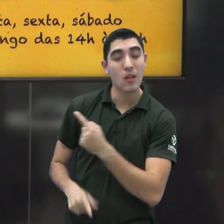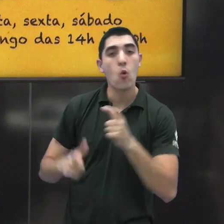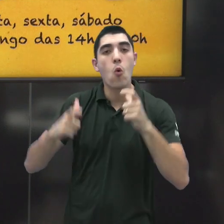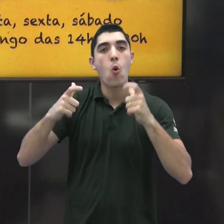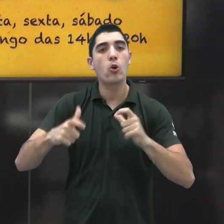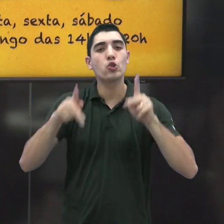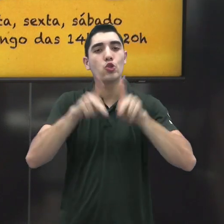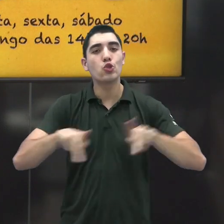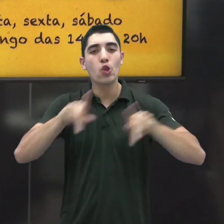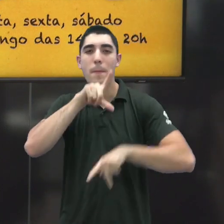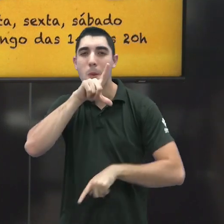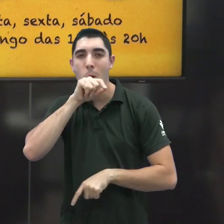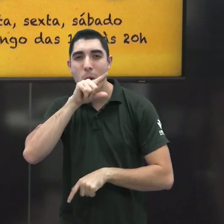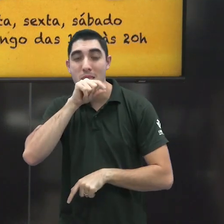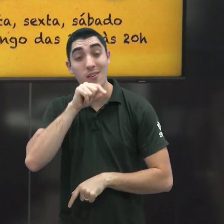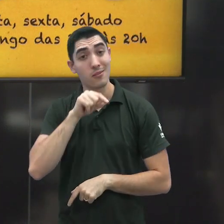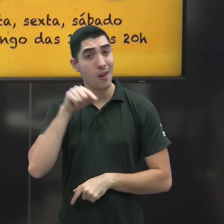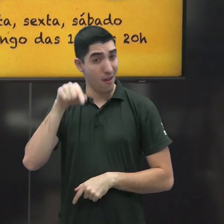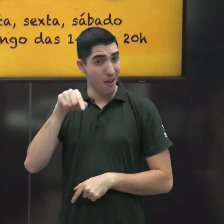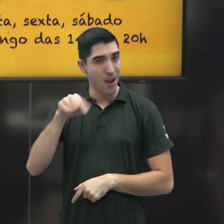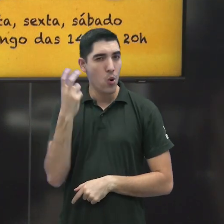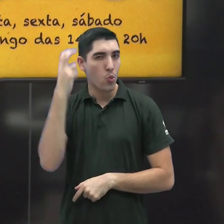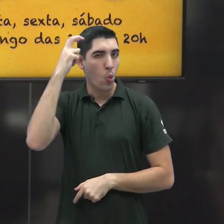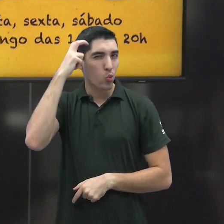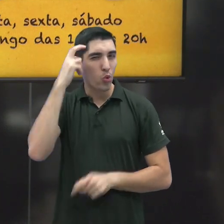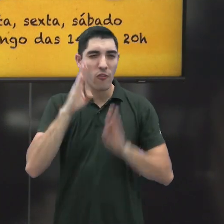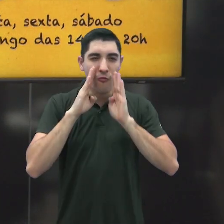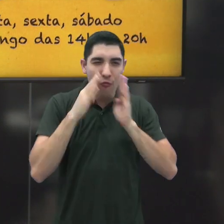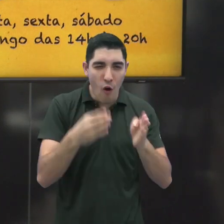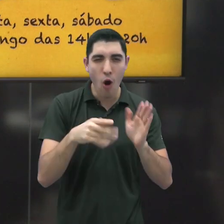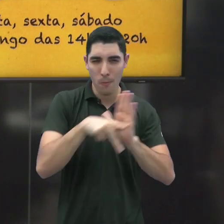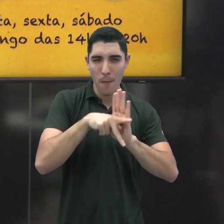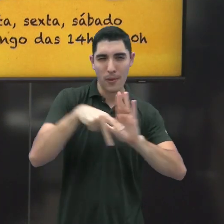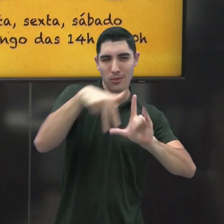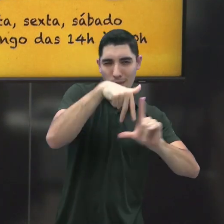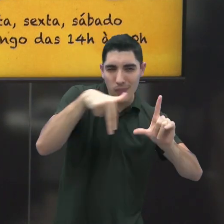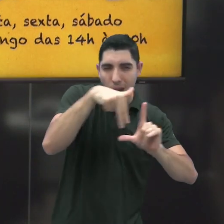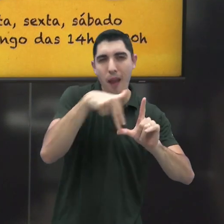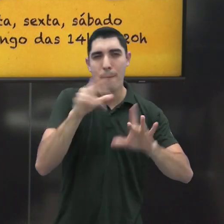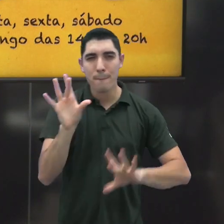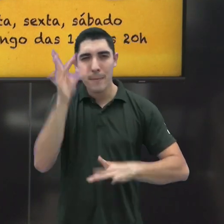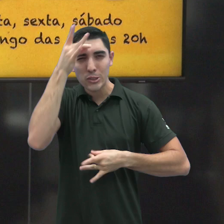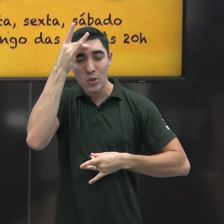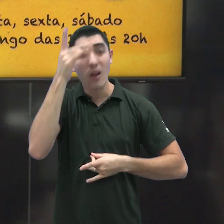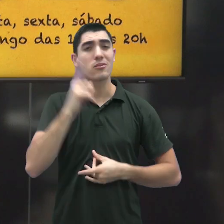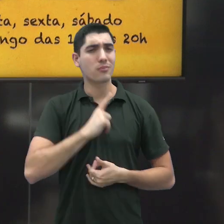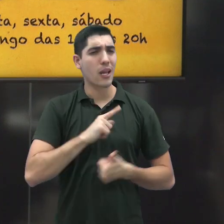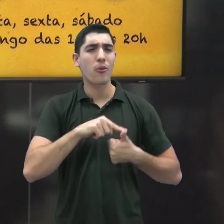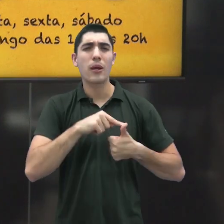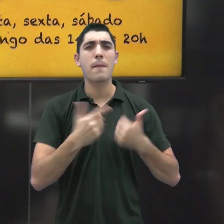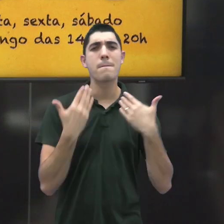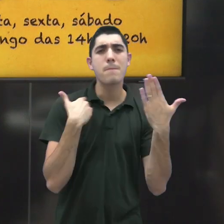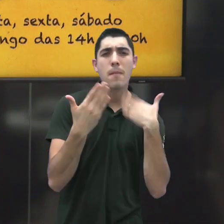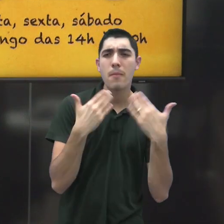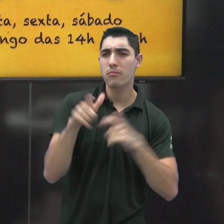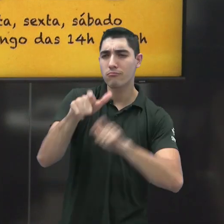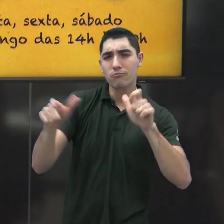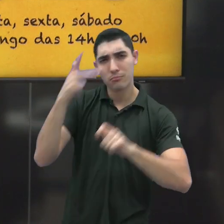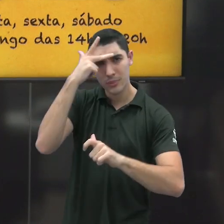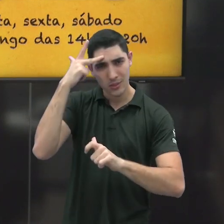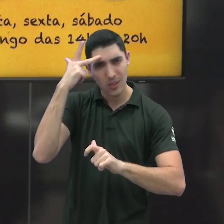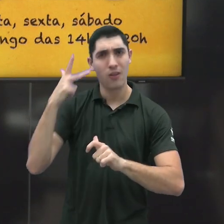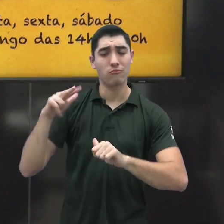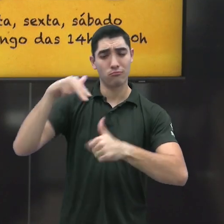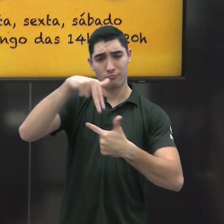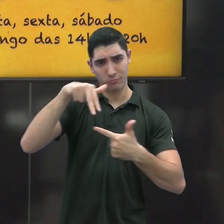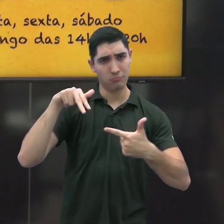Geek 2025. A feira celebra essa cultura e traz diversas atrações para a praça de eventos do shopping, como bate-papo com convidados,